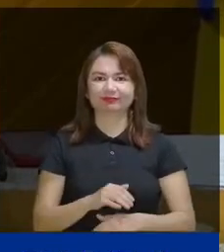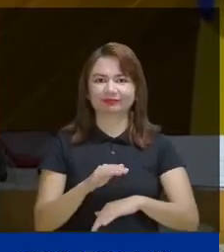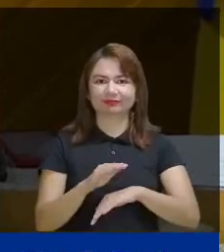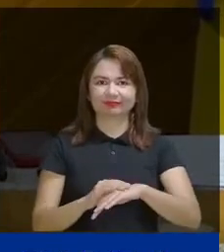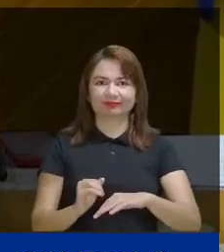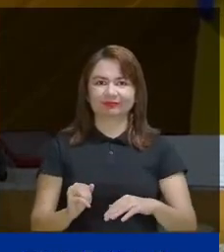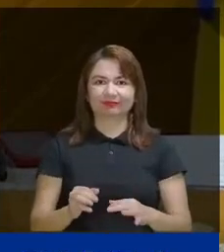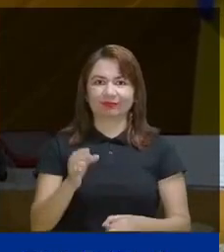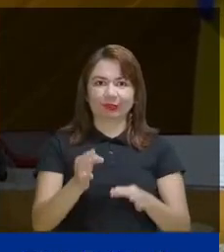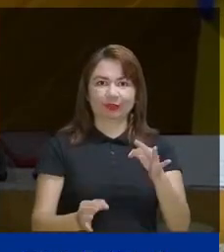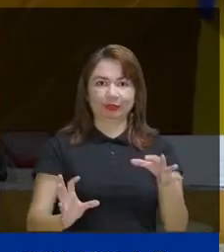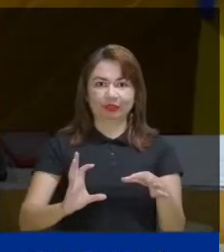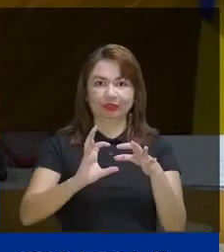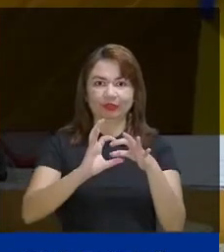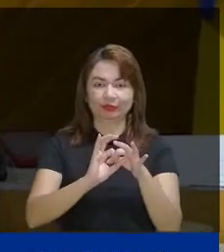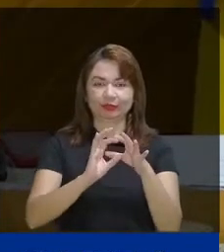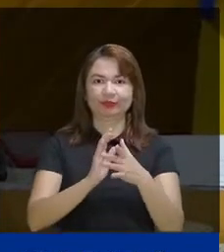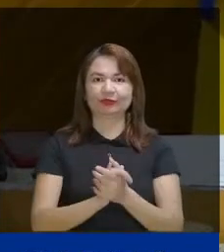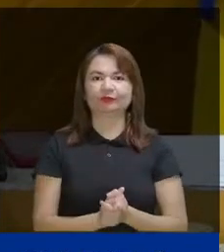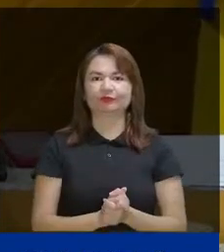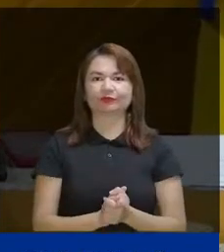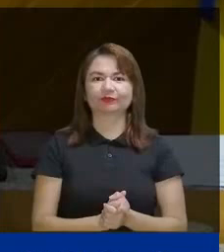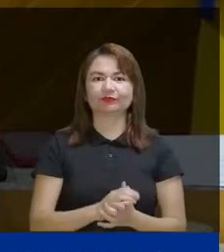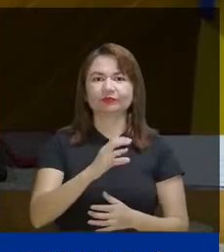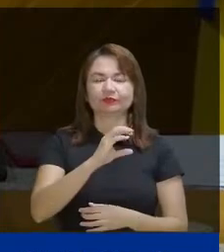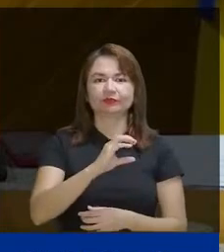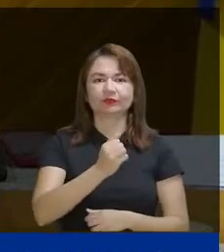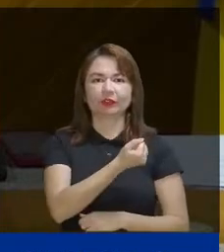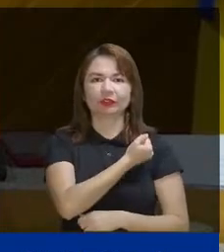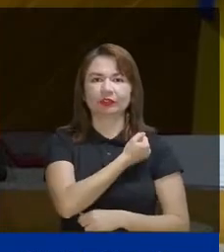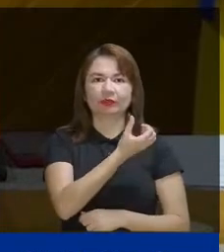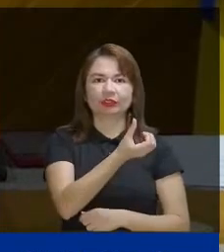julgamento conjunto as representações número